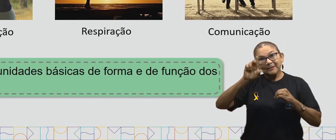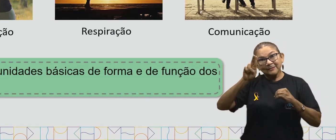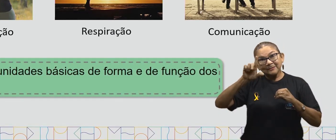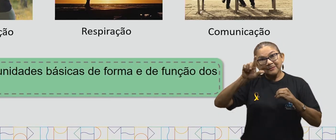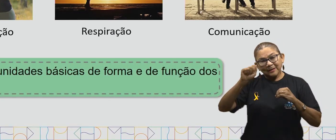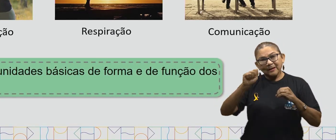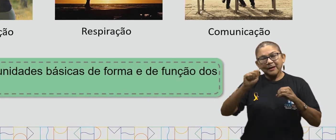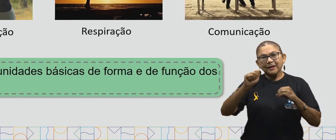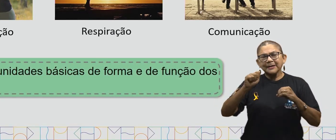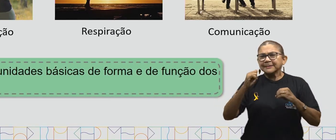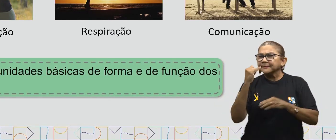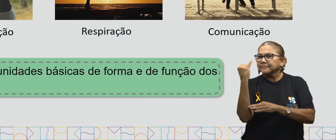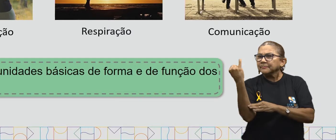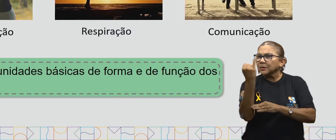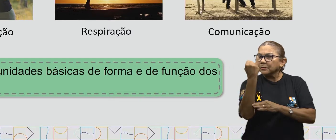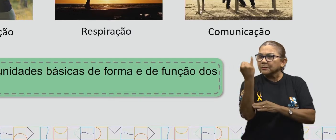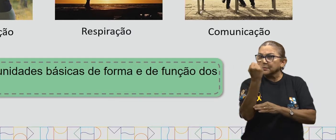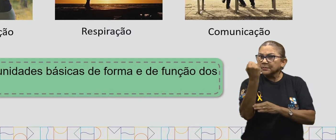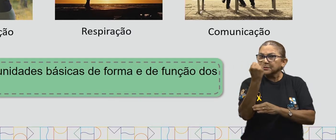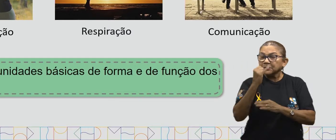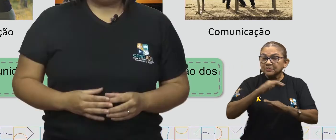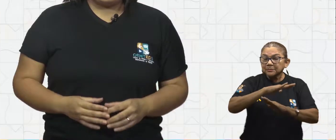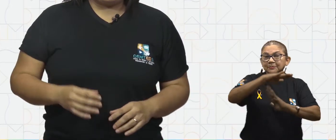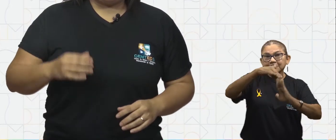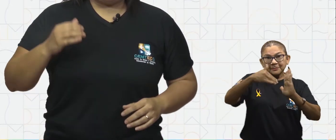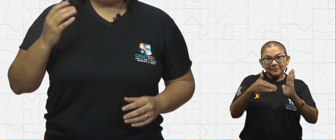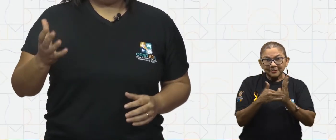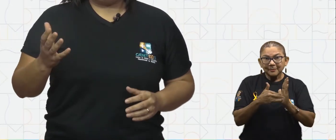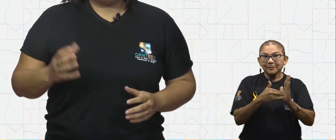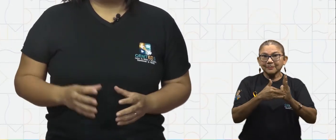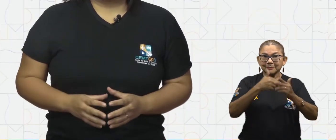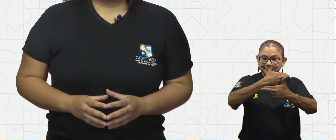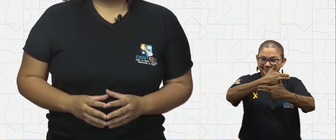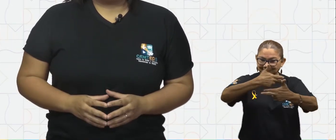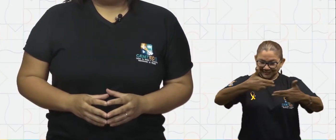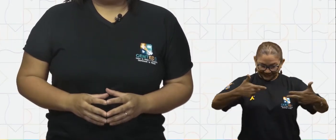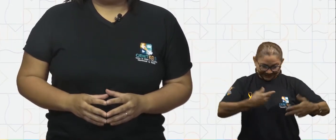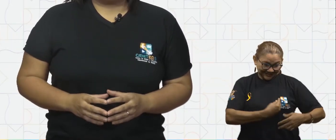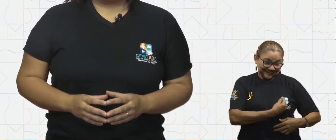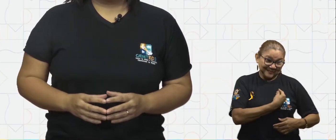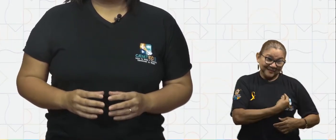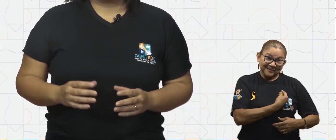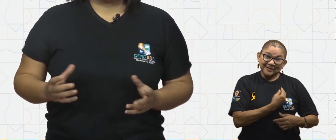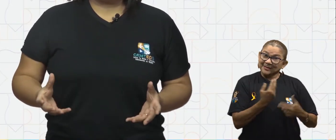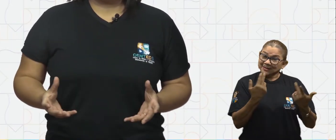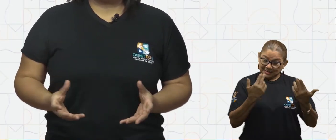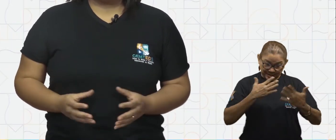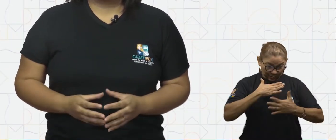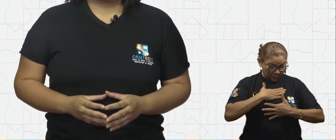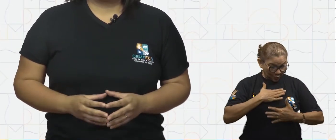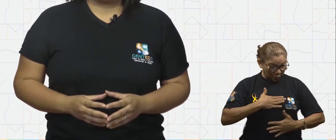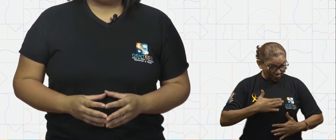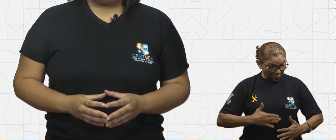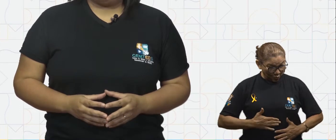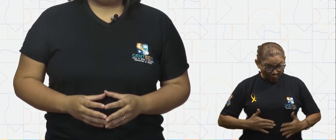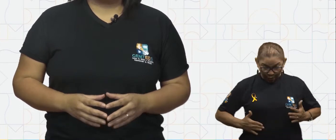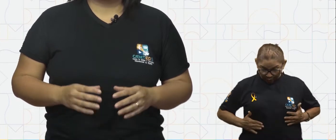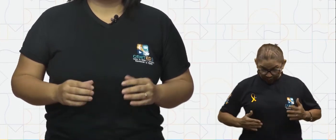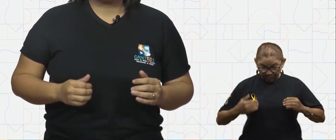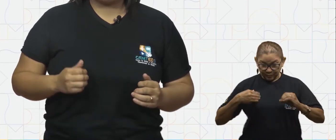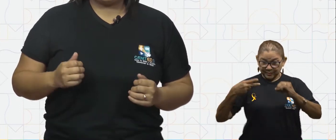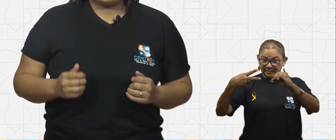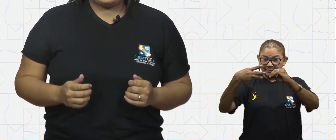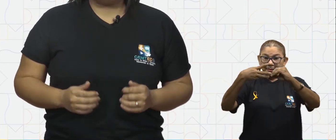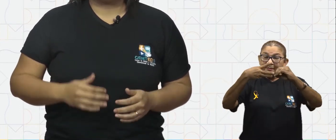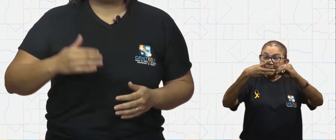de forma e de função dos seres vivos. É como se o corpo humano fosse uma indústria e as células